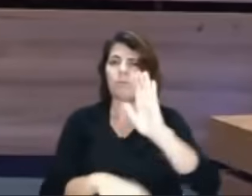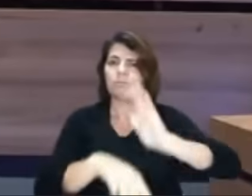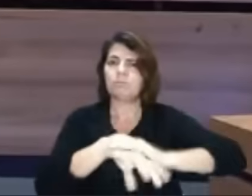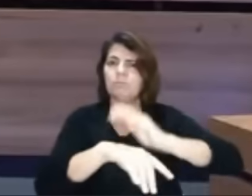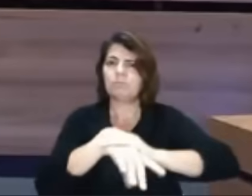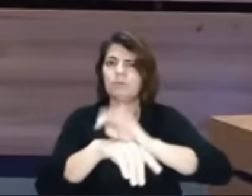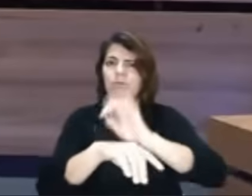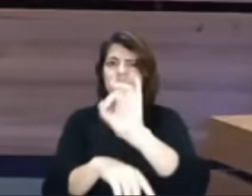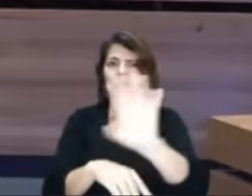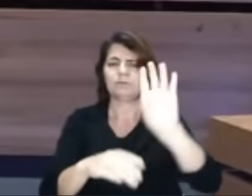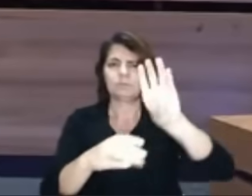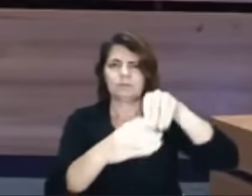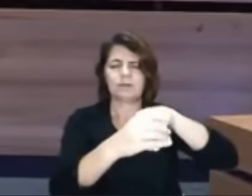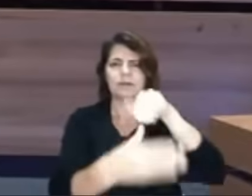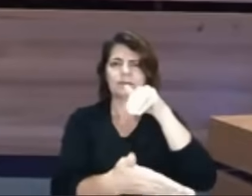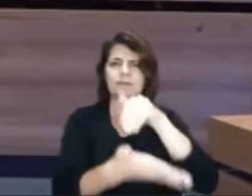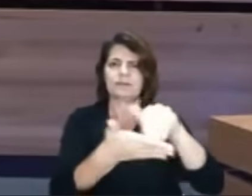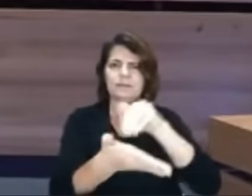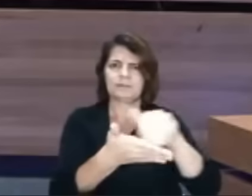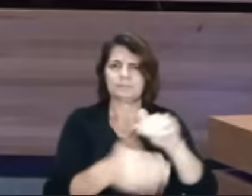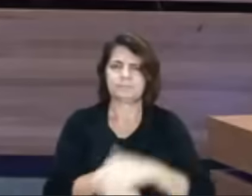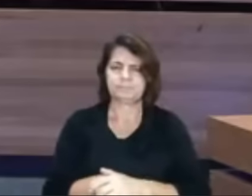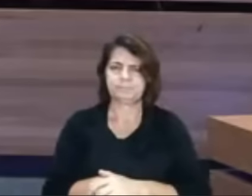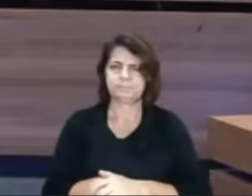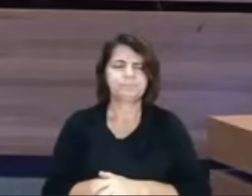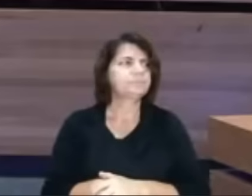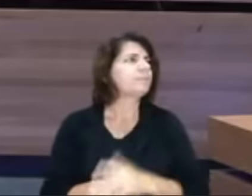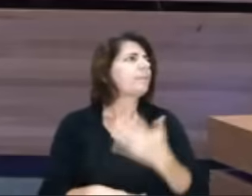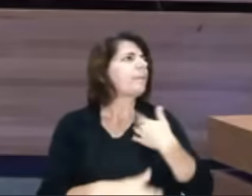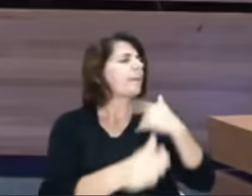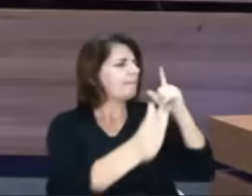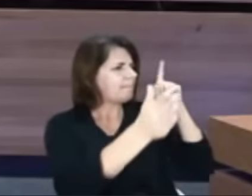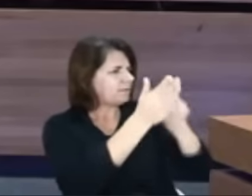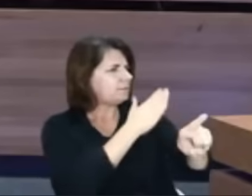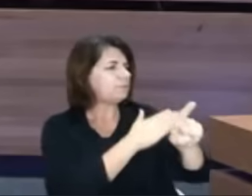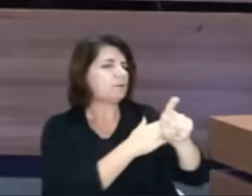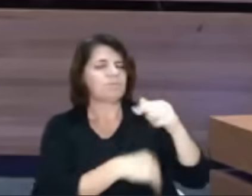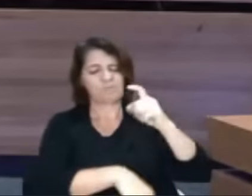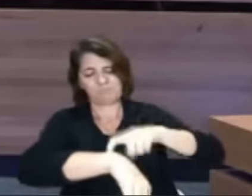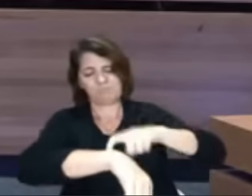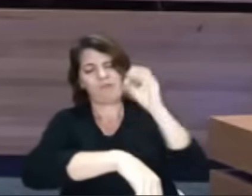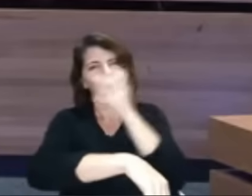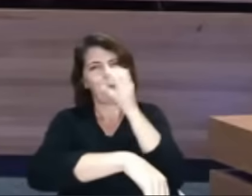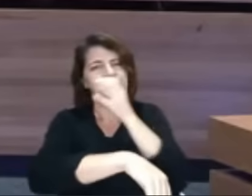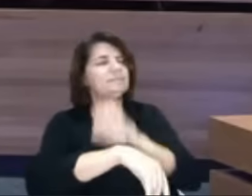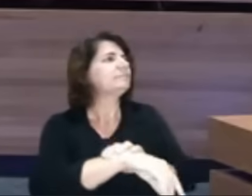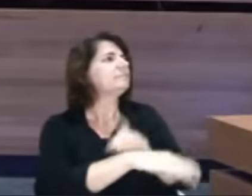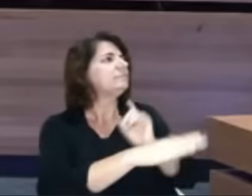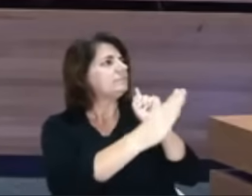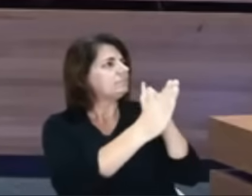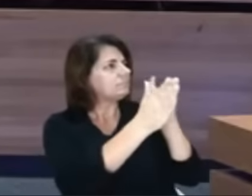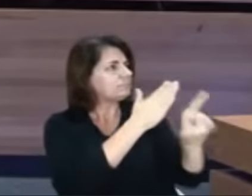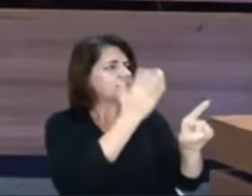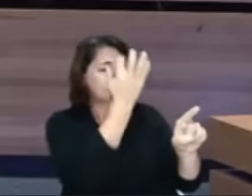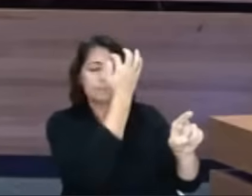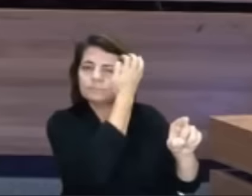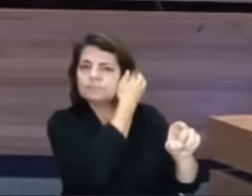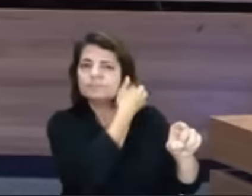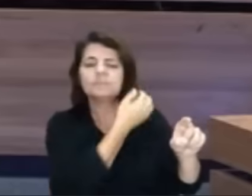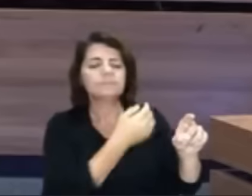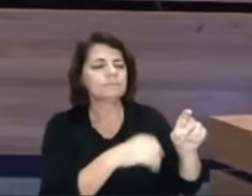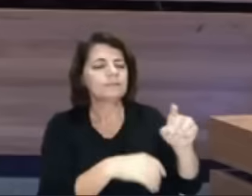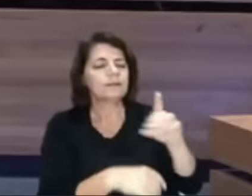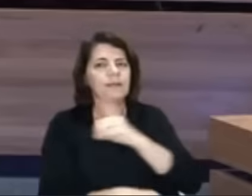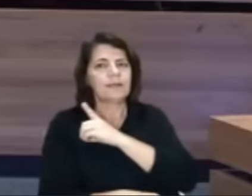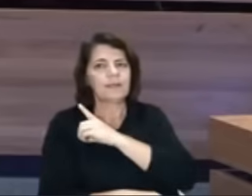perguntas aqui ainda antes de eu entrar no dia 8 meu tempo tá correndo rápido a primeira que o o o deputado hermeto já